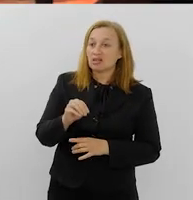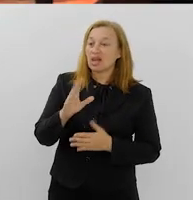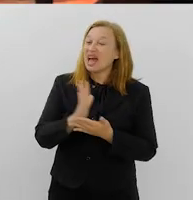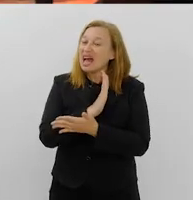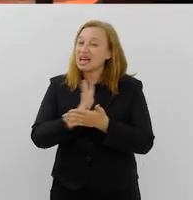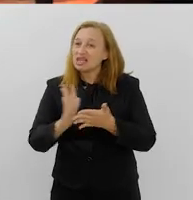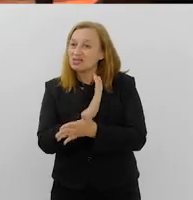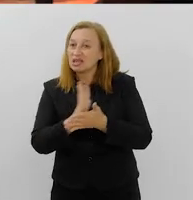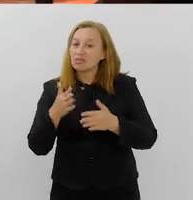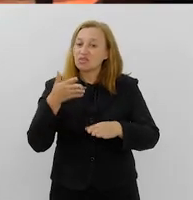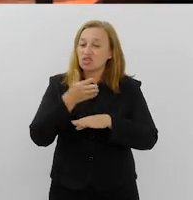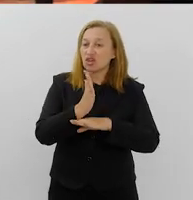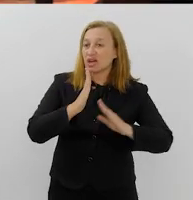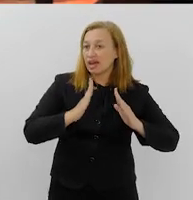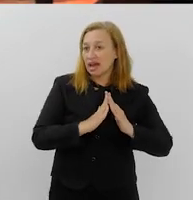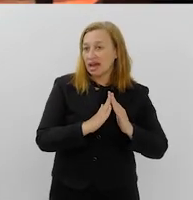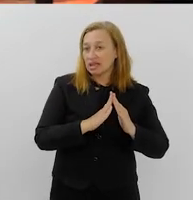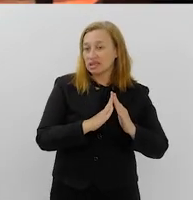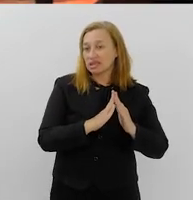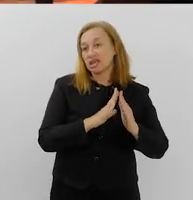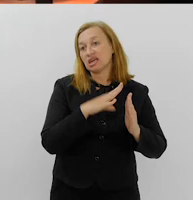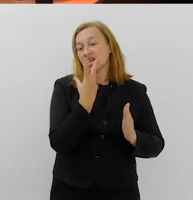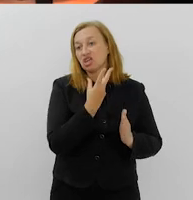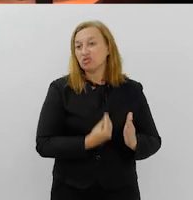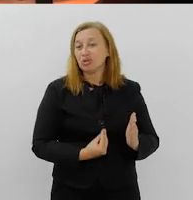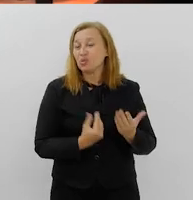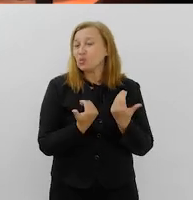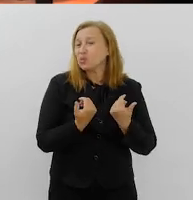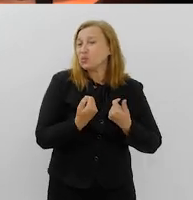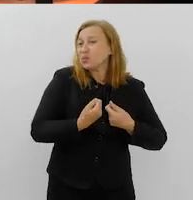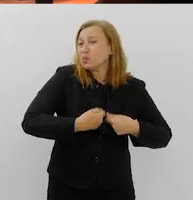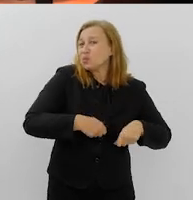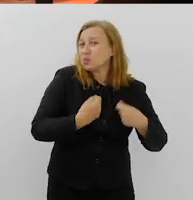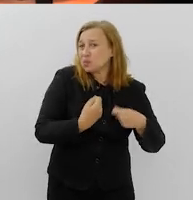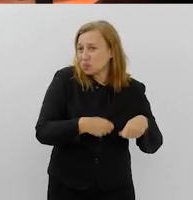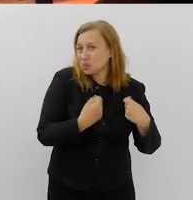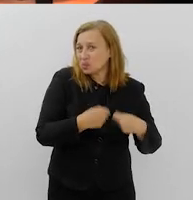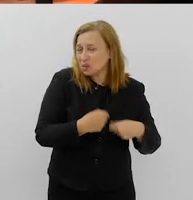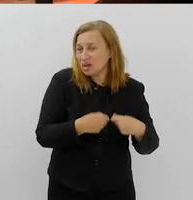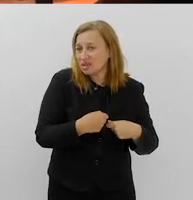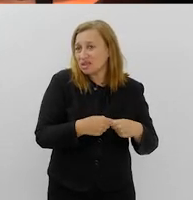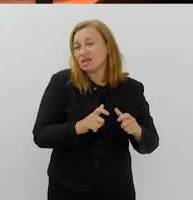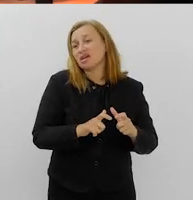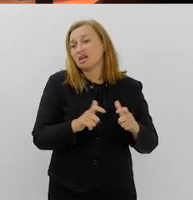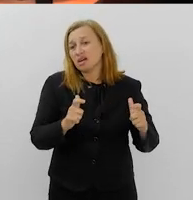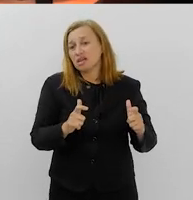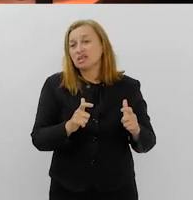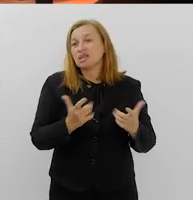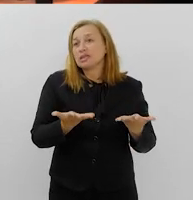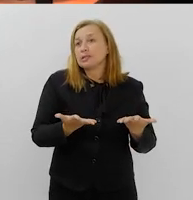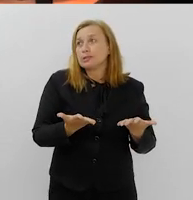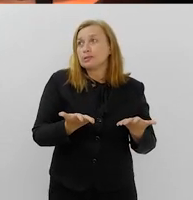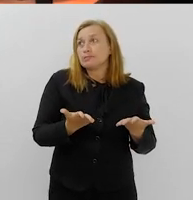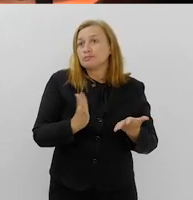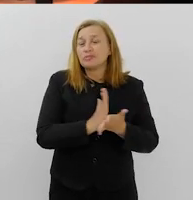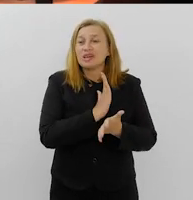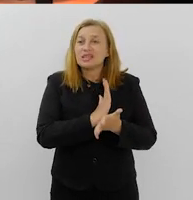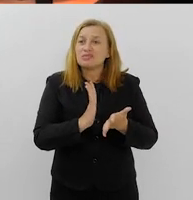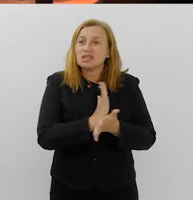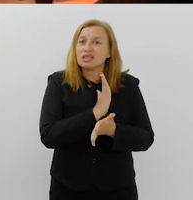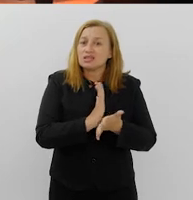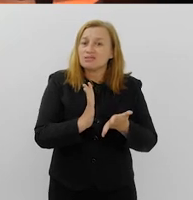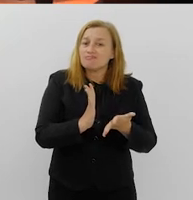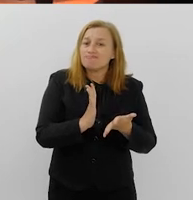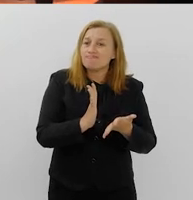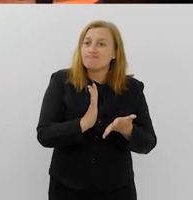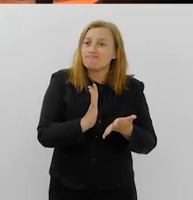pessoas pensam, as pessoas chegam, né, na nossa casa espírita com uma carência muito grande. E aí, às